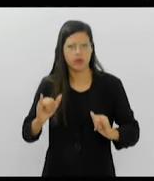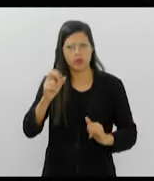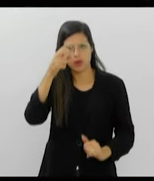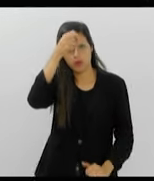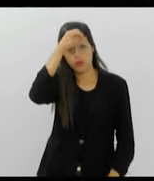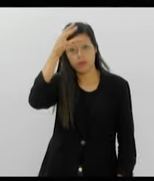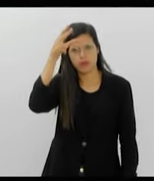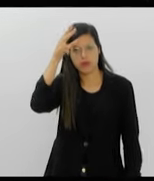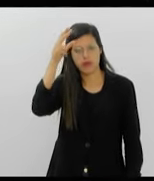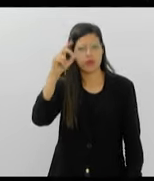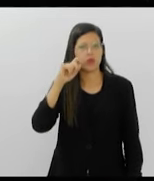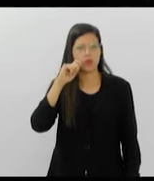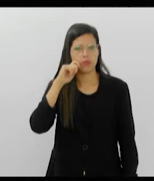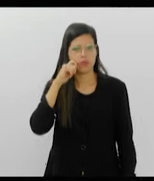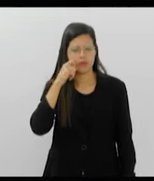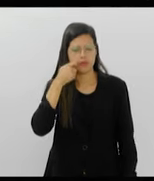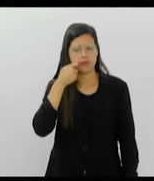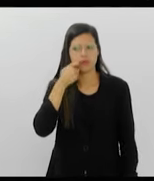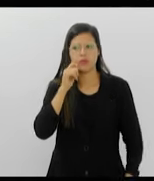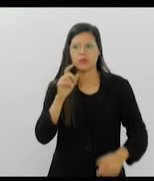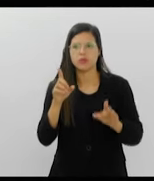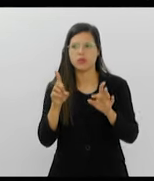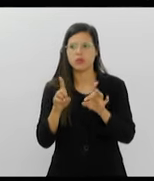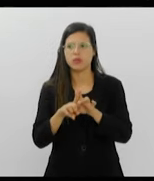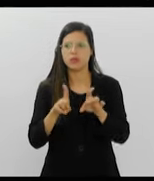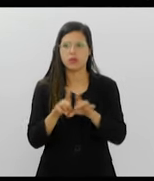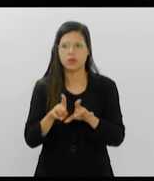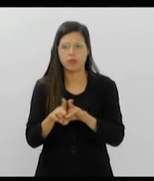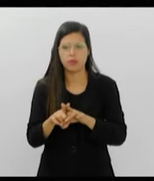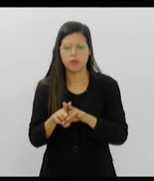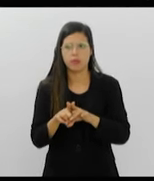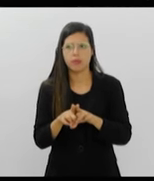Eduardo Paes também apanhou